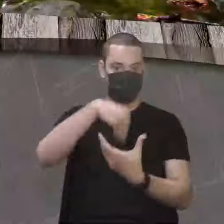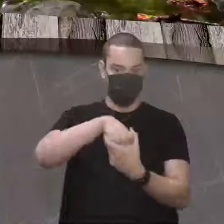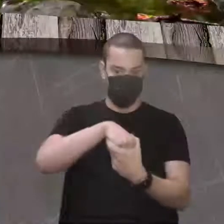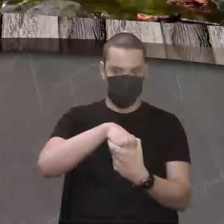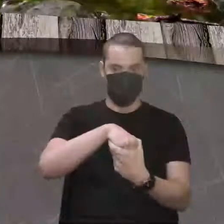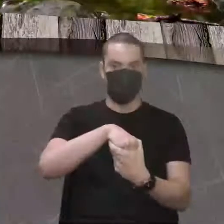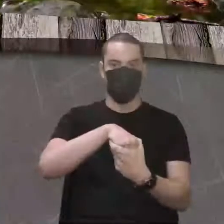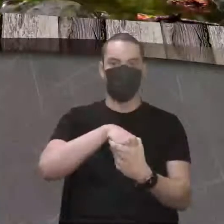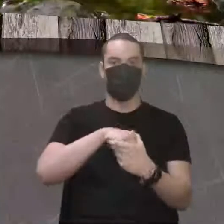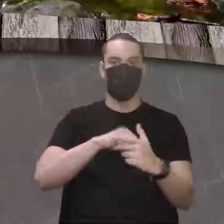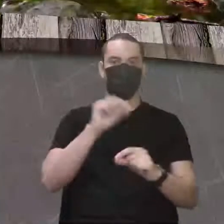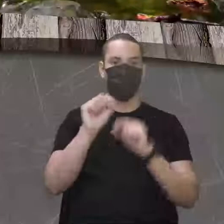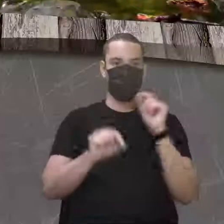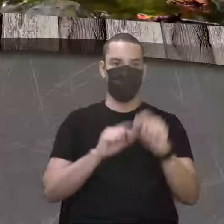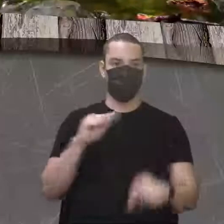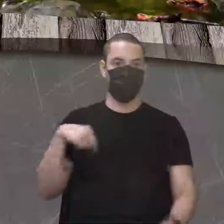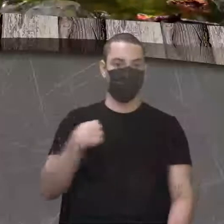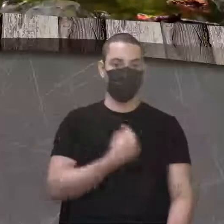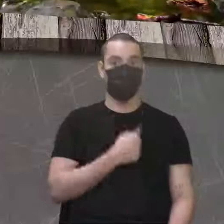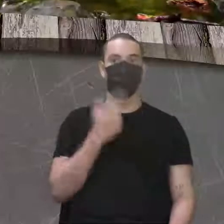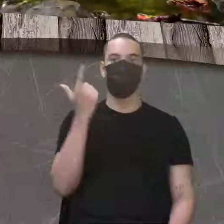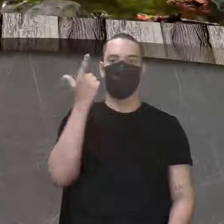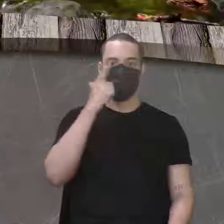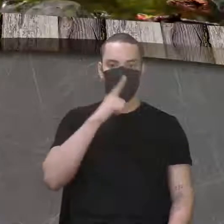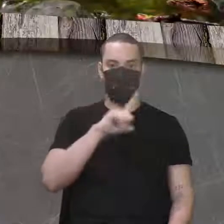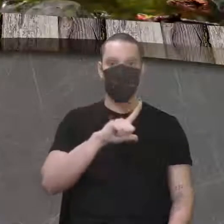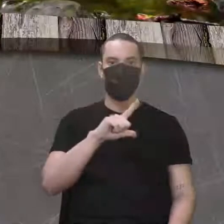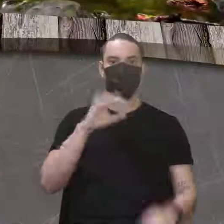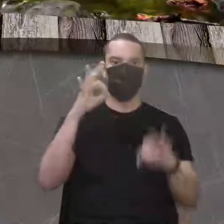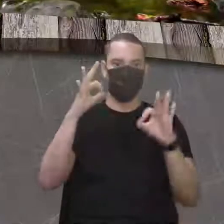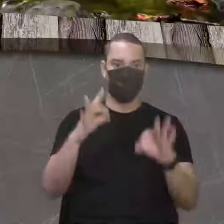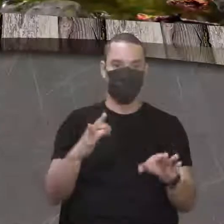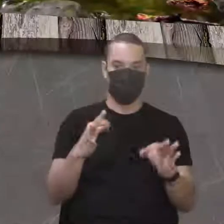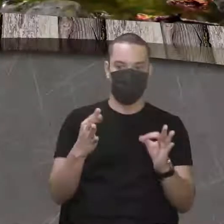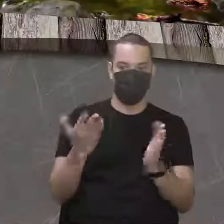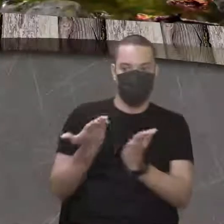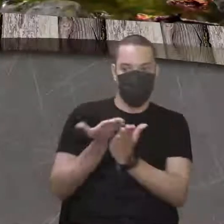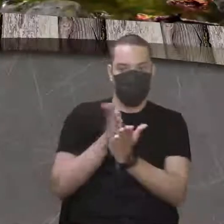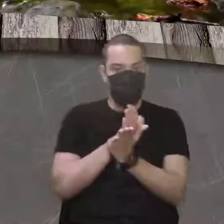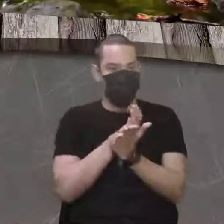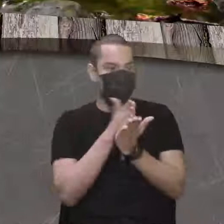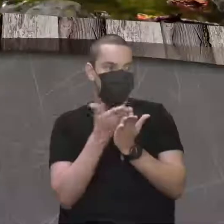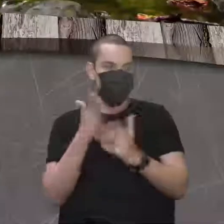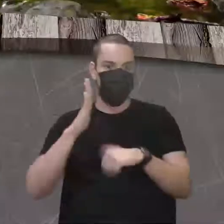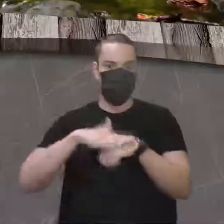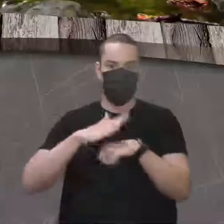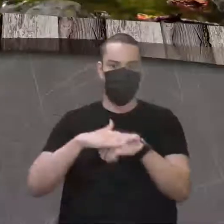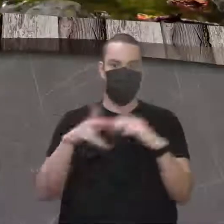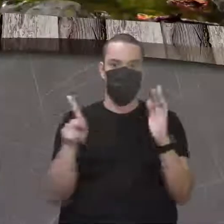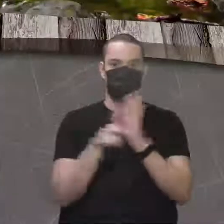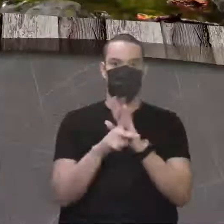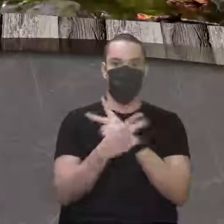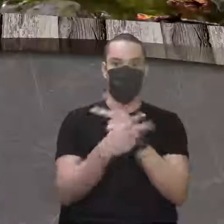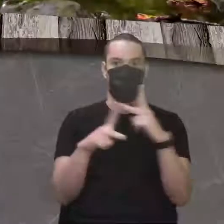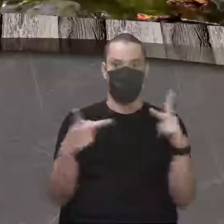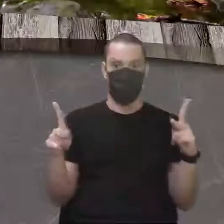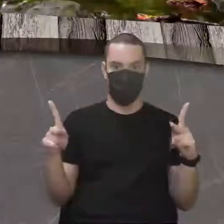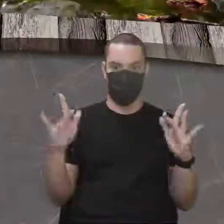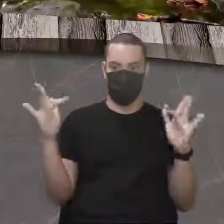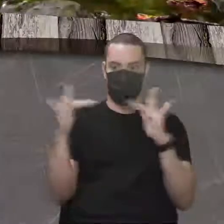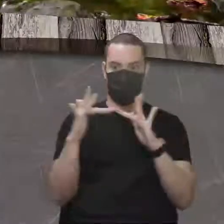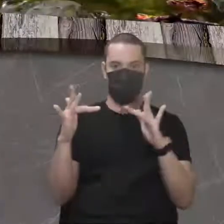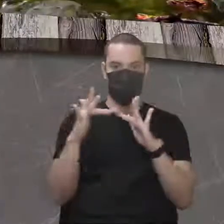dentro deles, a gente consegue, com certeza, driblar a ação deles quando eles entram em